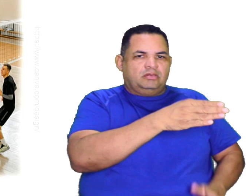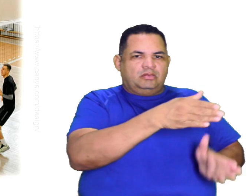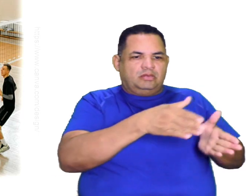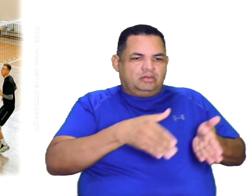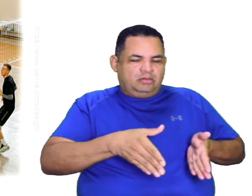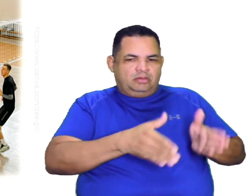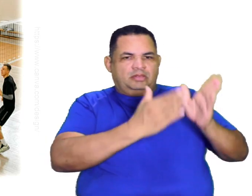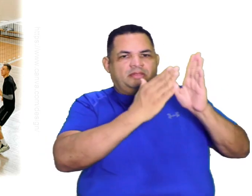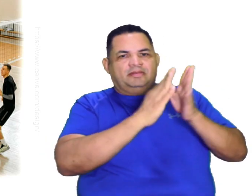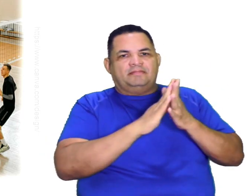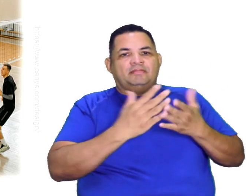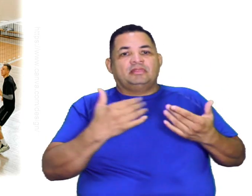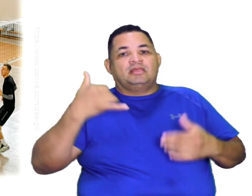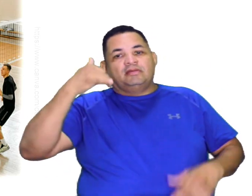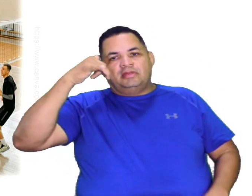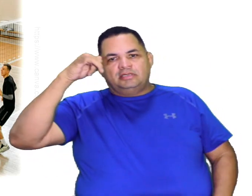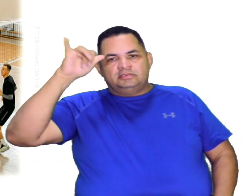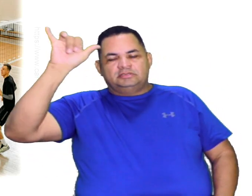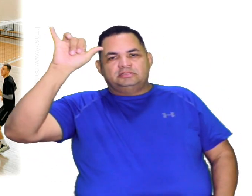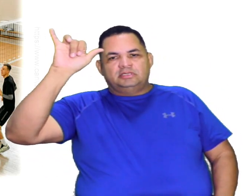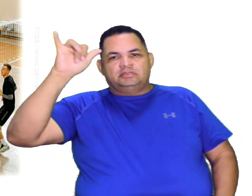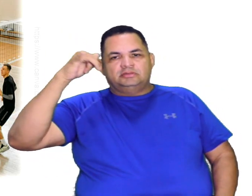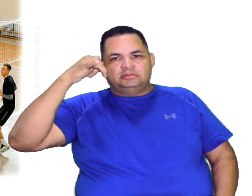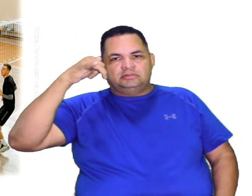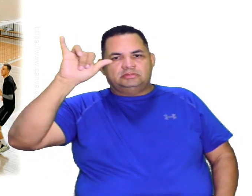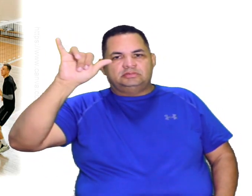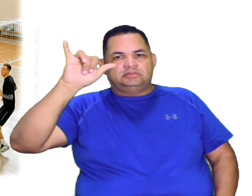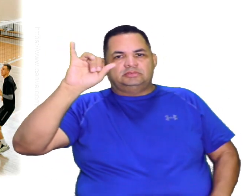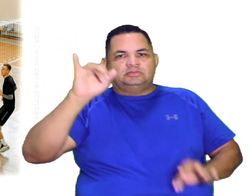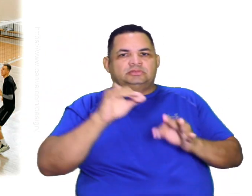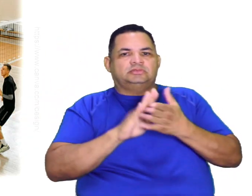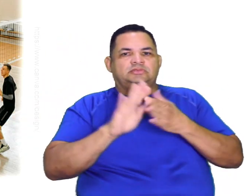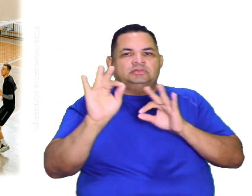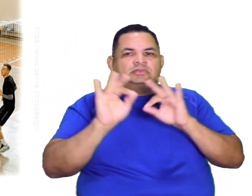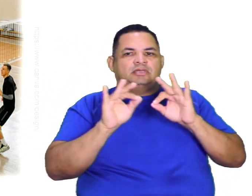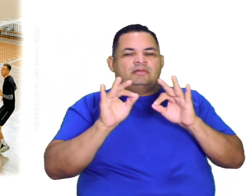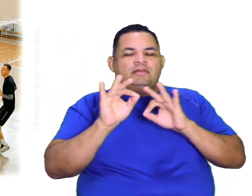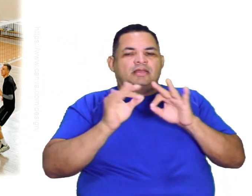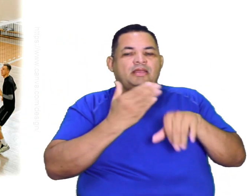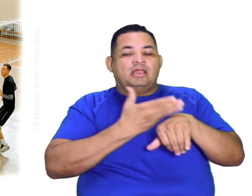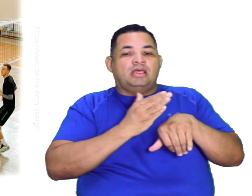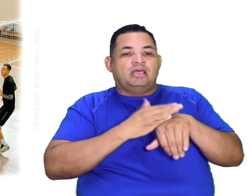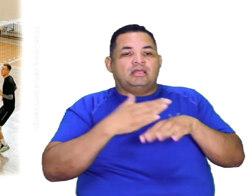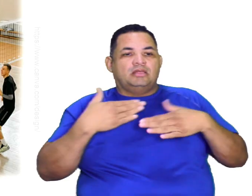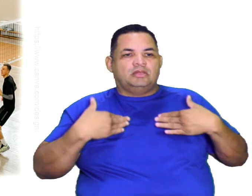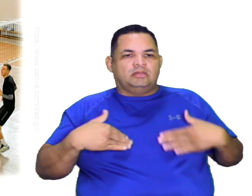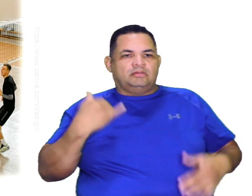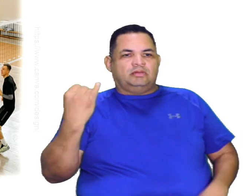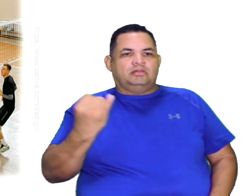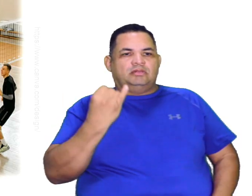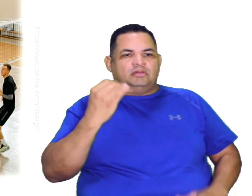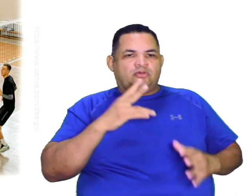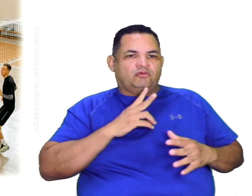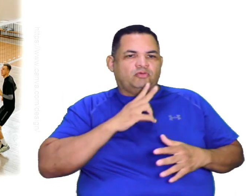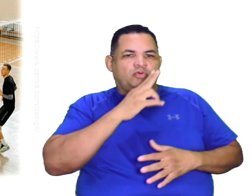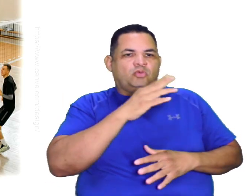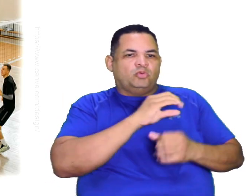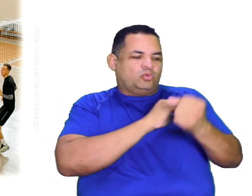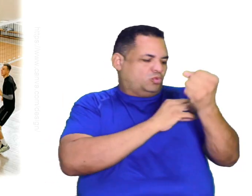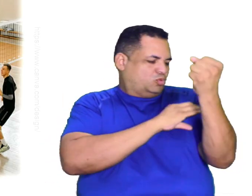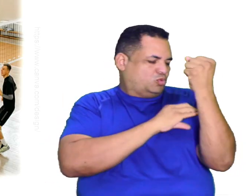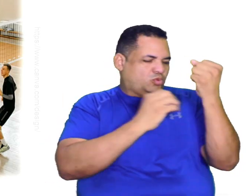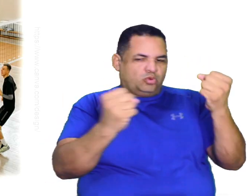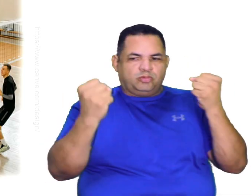gente fala em prevenção de lesões, a gente tem que pensar numa preparação física. Então, é importante que eu fortaleça os